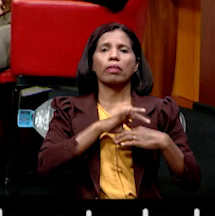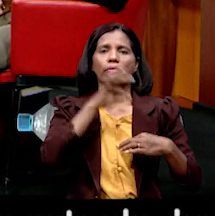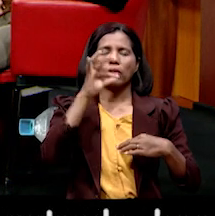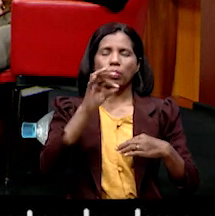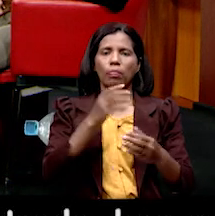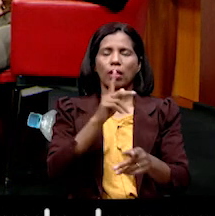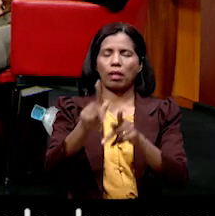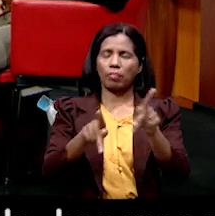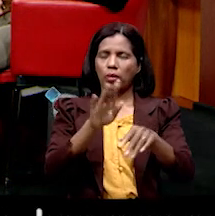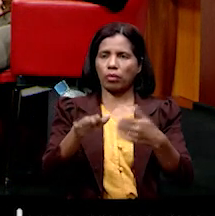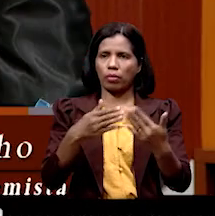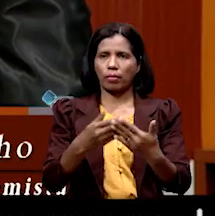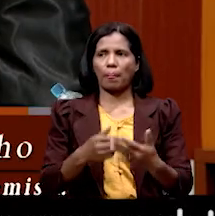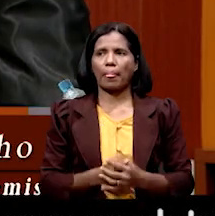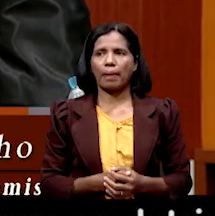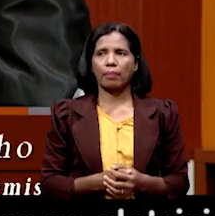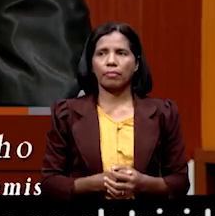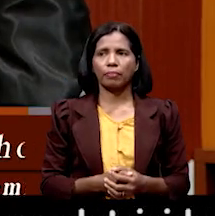constitucional ia